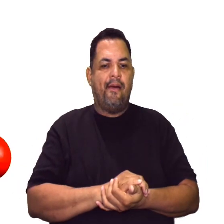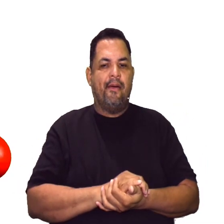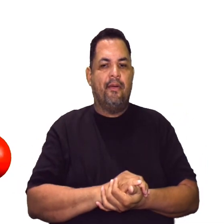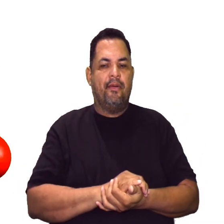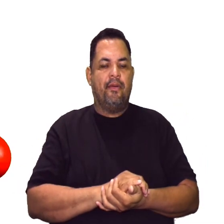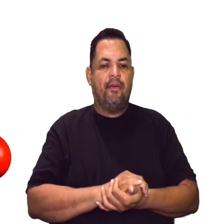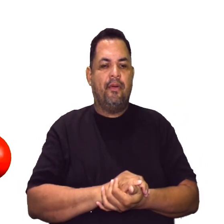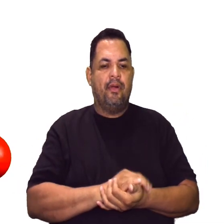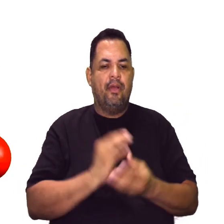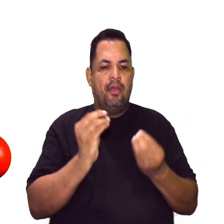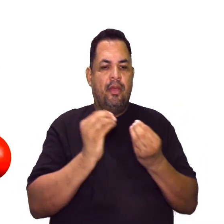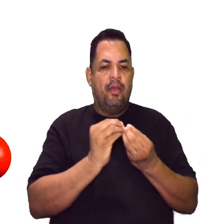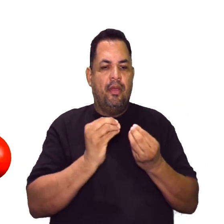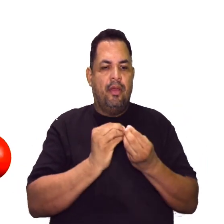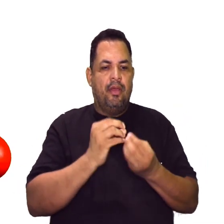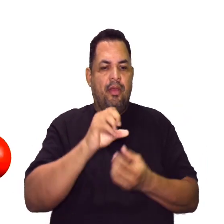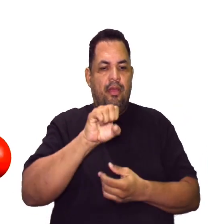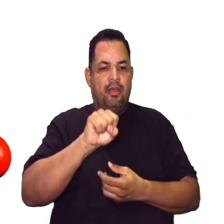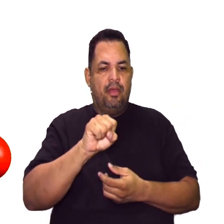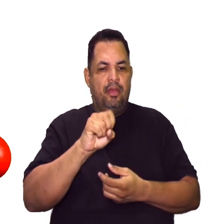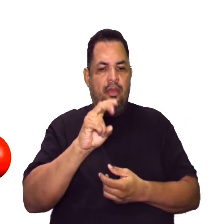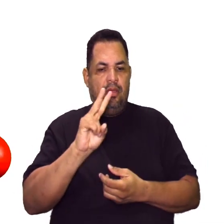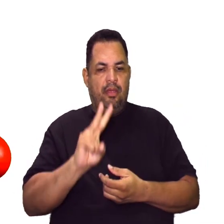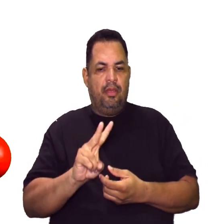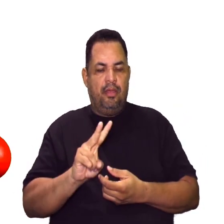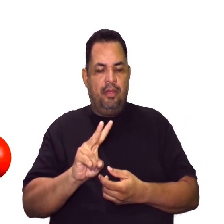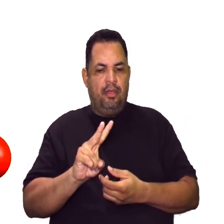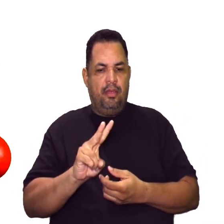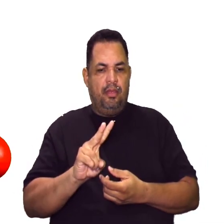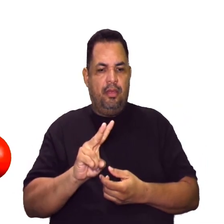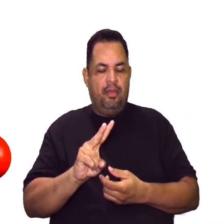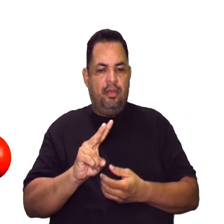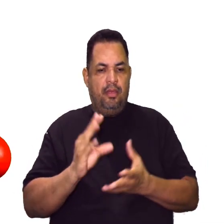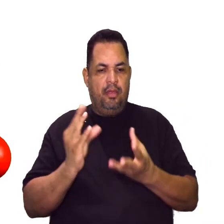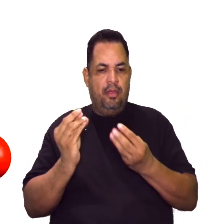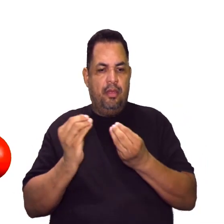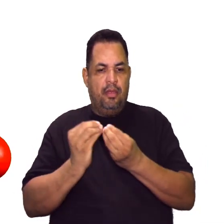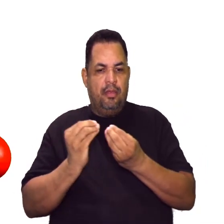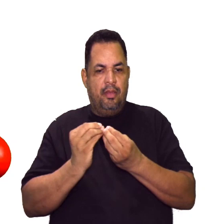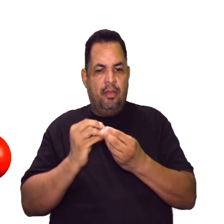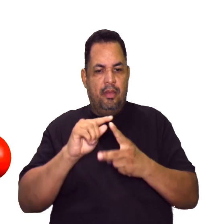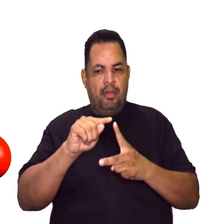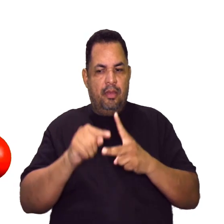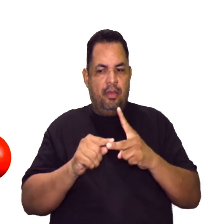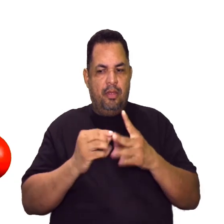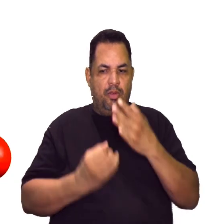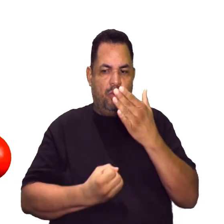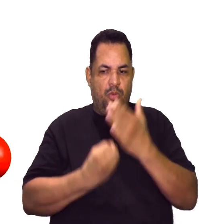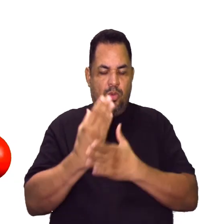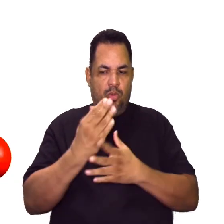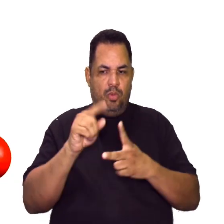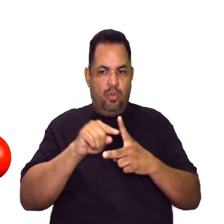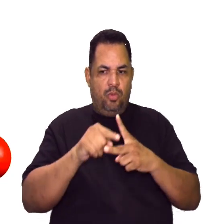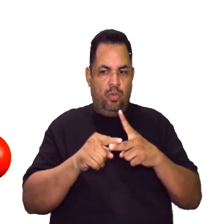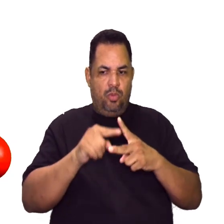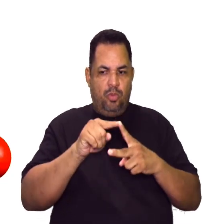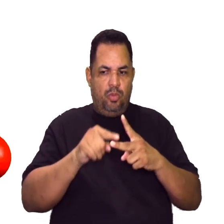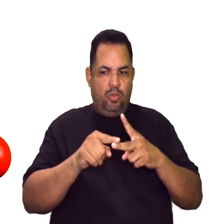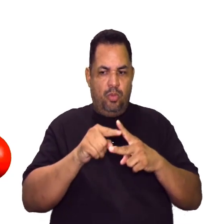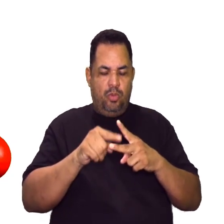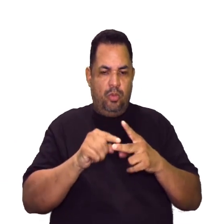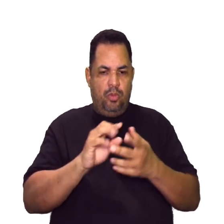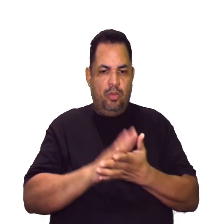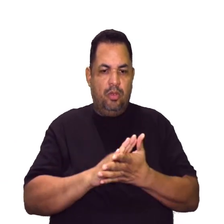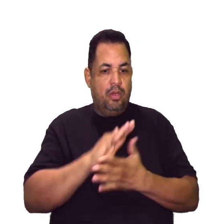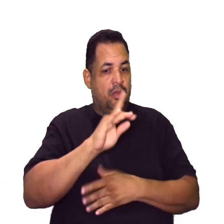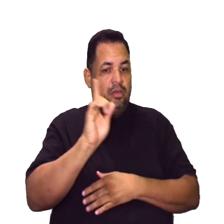que a molécula do S2 seja uma molécula angular, formando o quê? Formando um ângulo, e